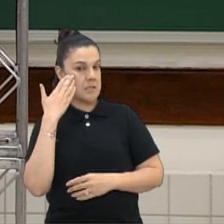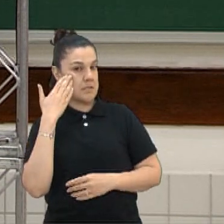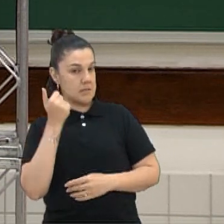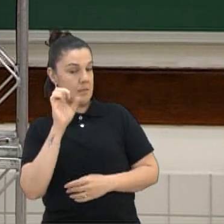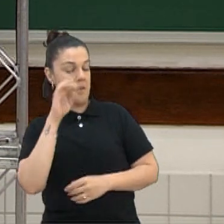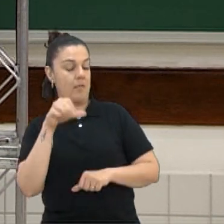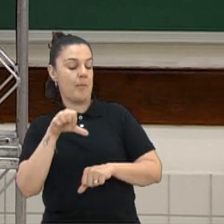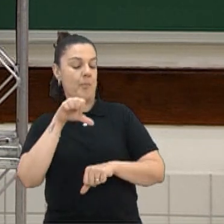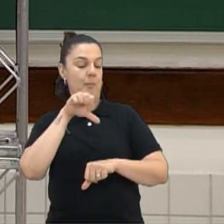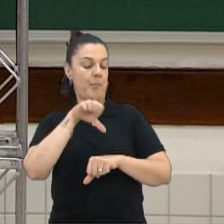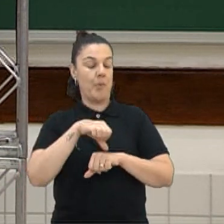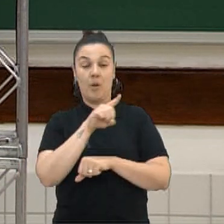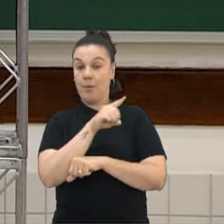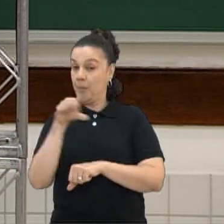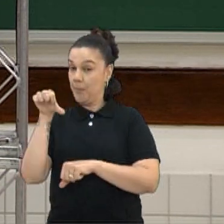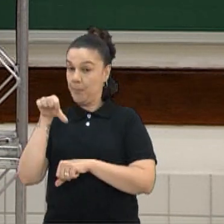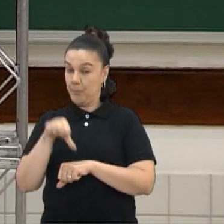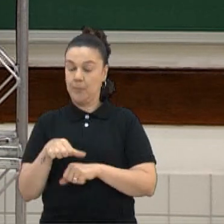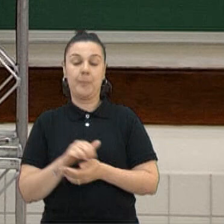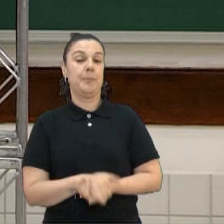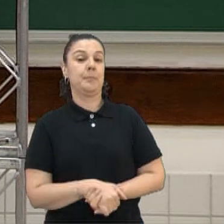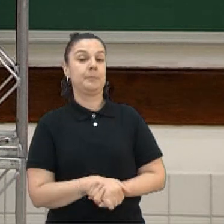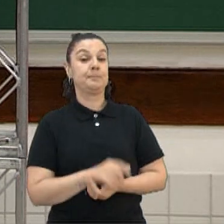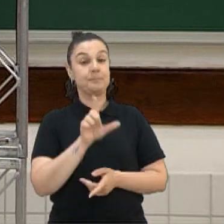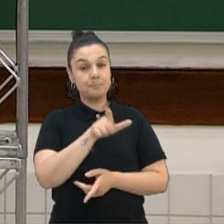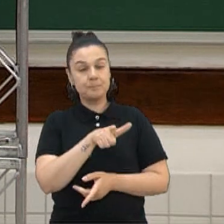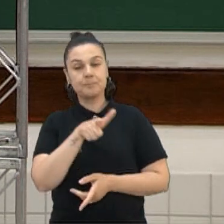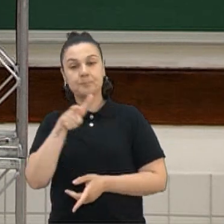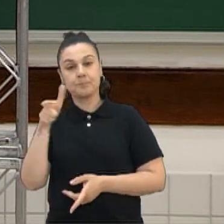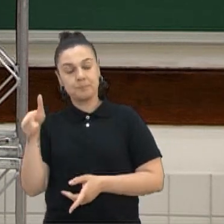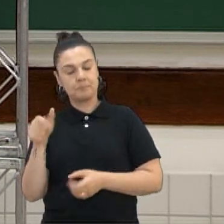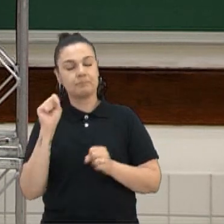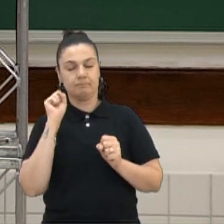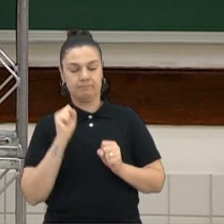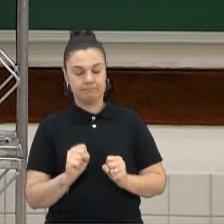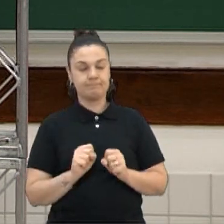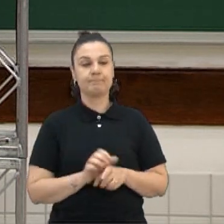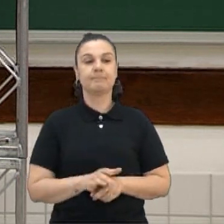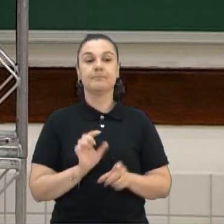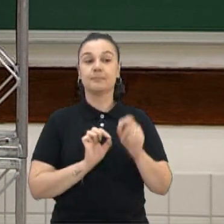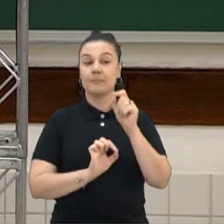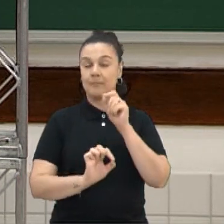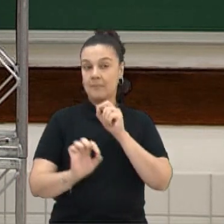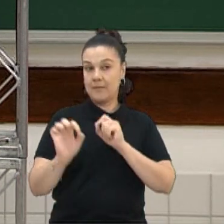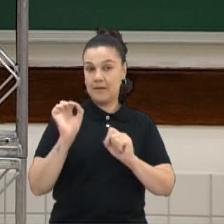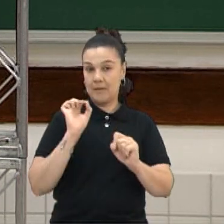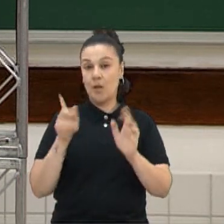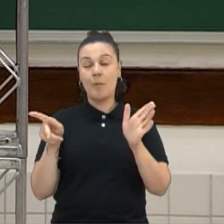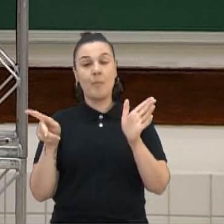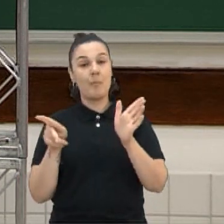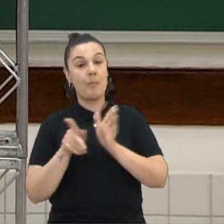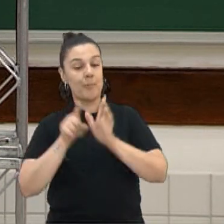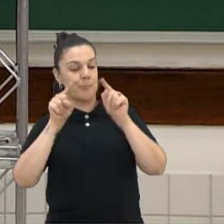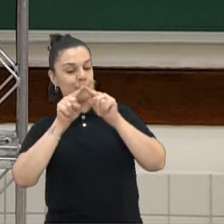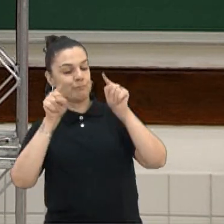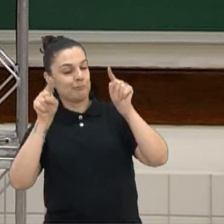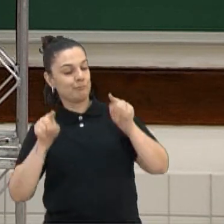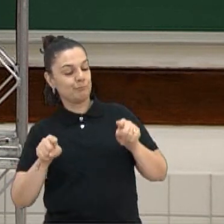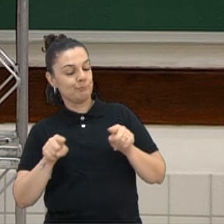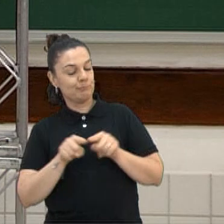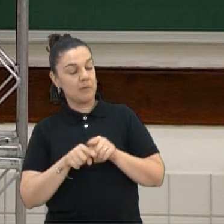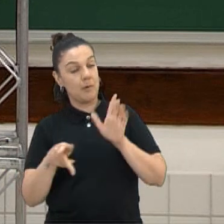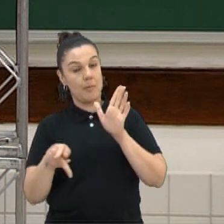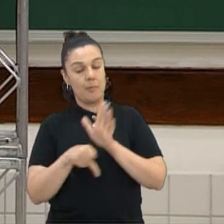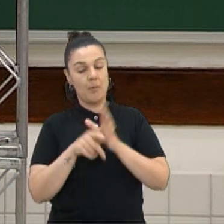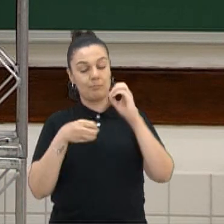molécula é polar e apolar. Um outro fator que contribui também é a questão da geometria molecular.